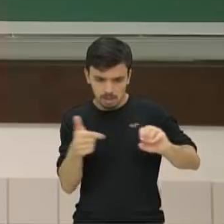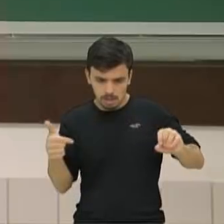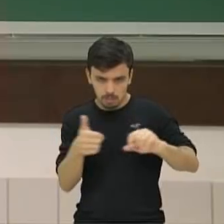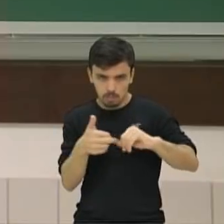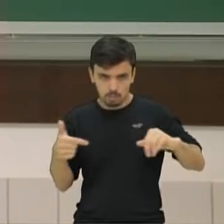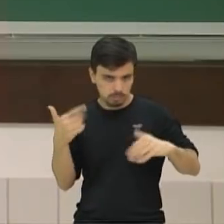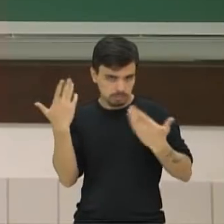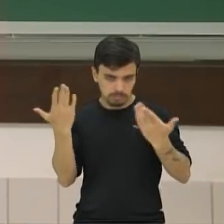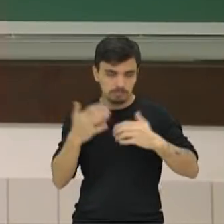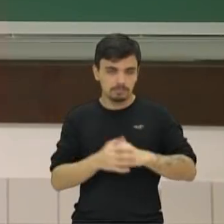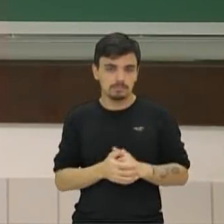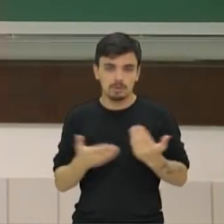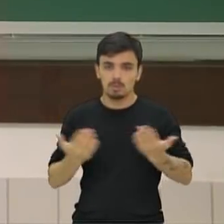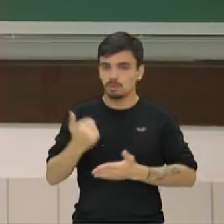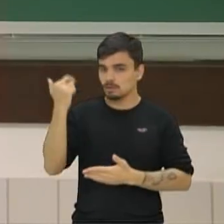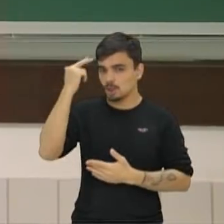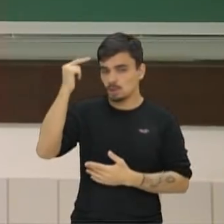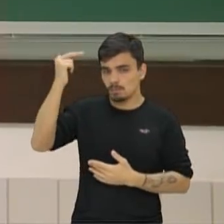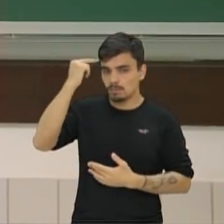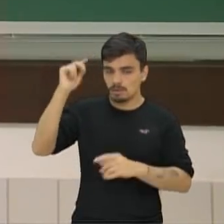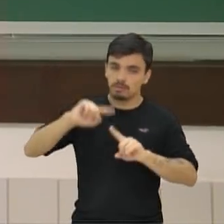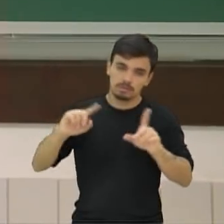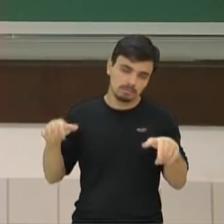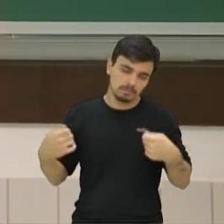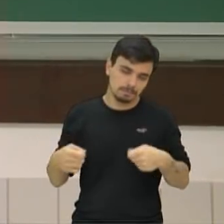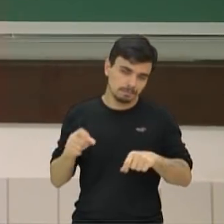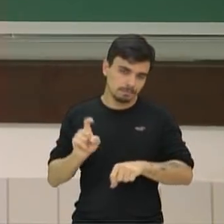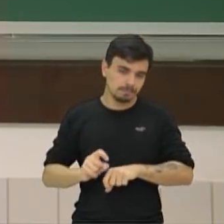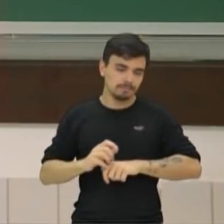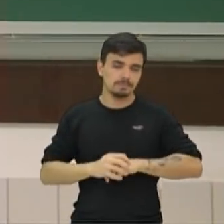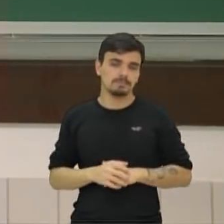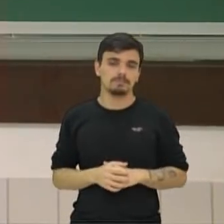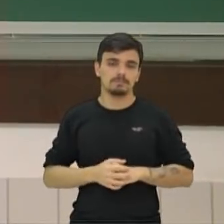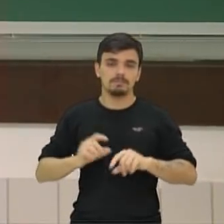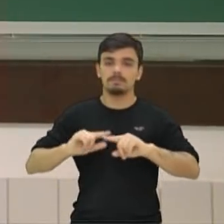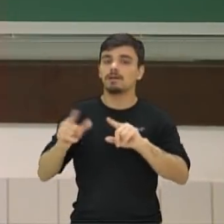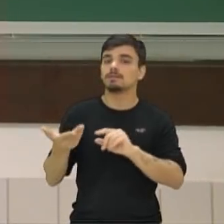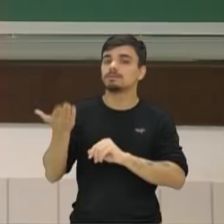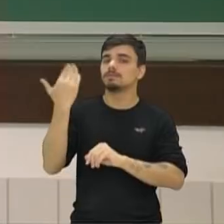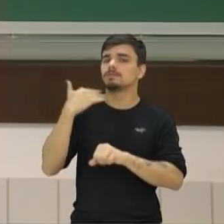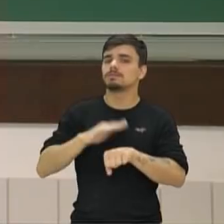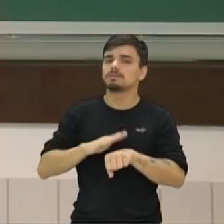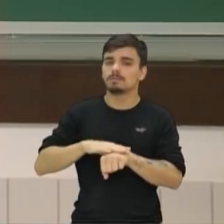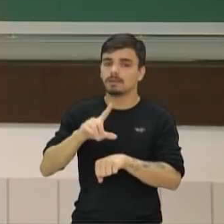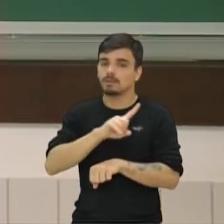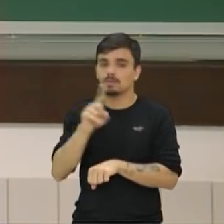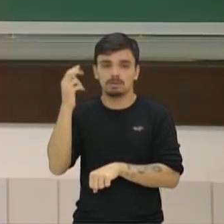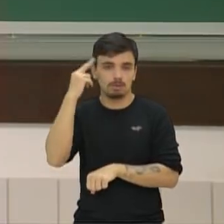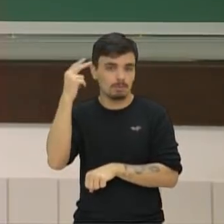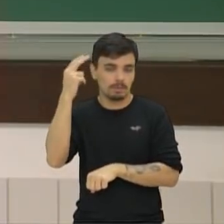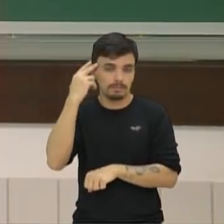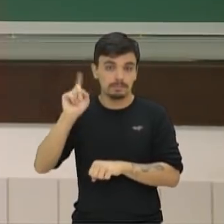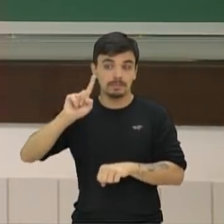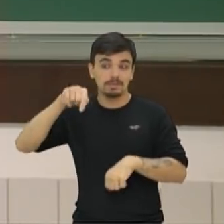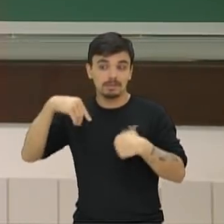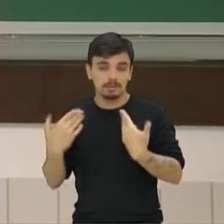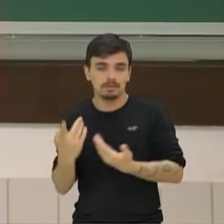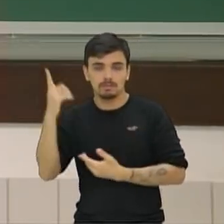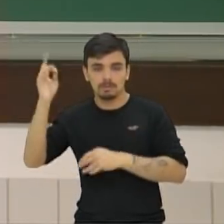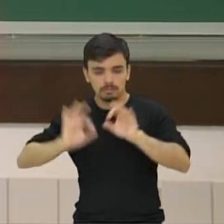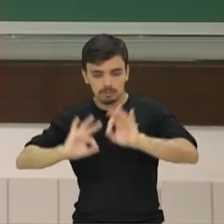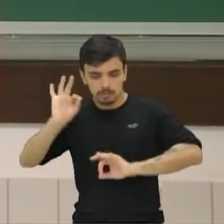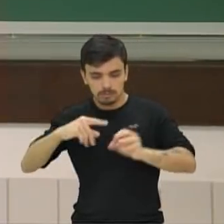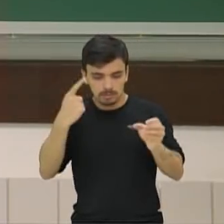é normal. Pelo menos deveria ser, né? Então, na época não era. Então, ele projetou toda uma cidade muito